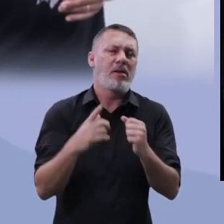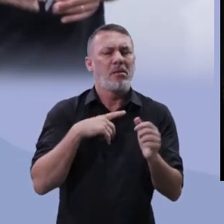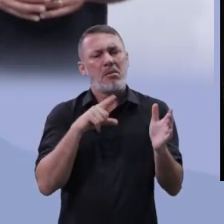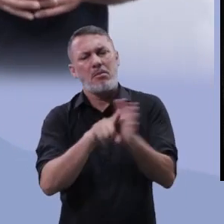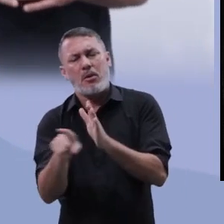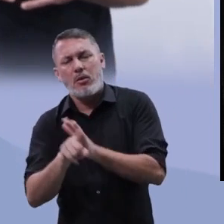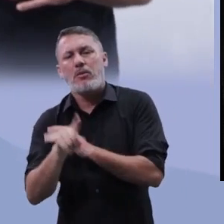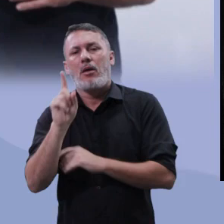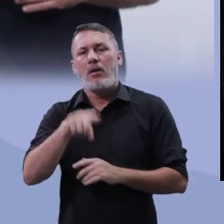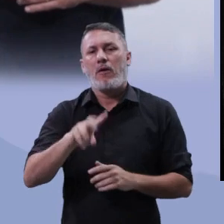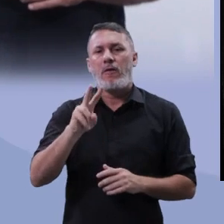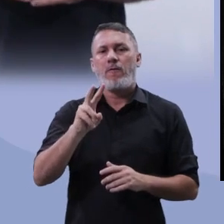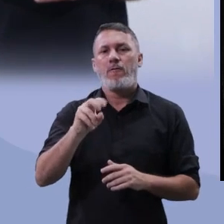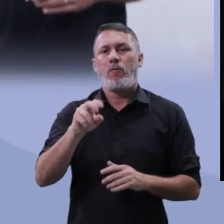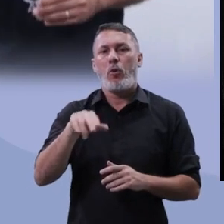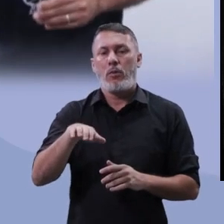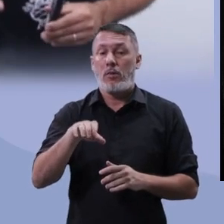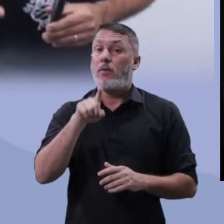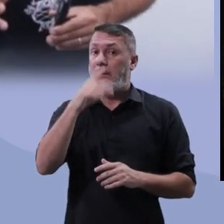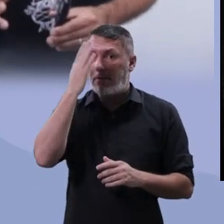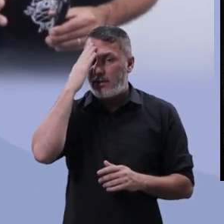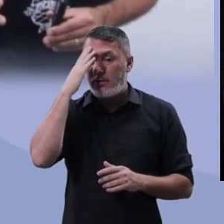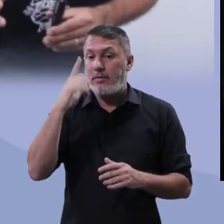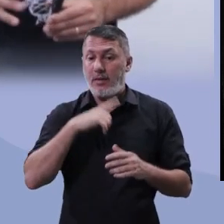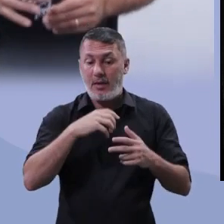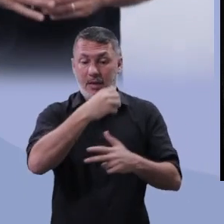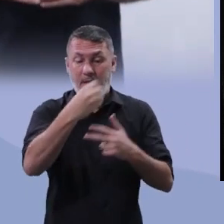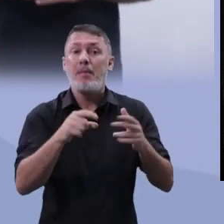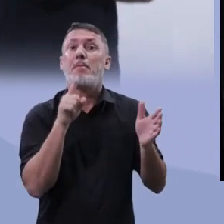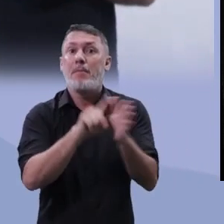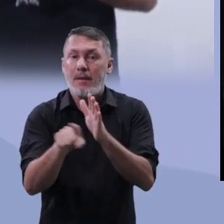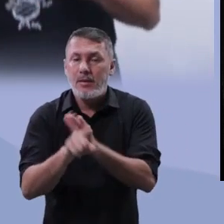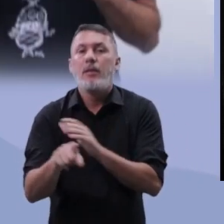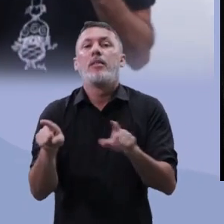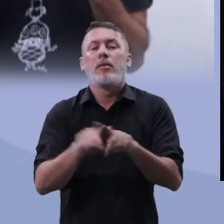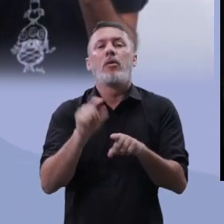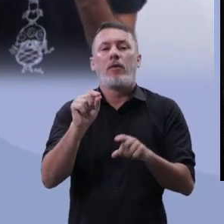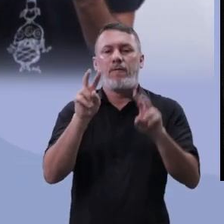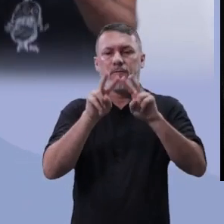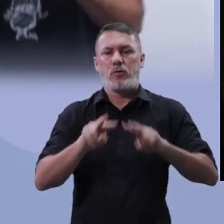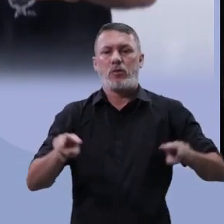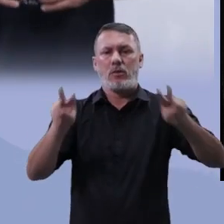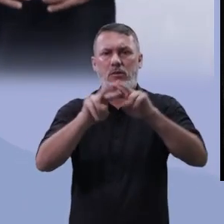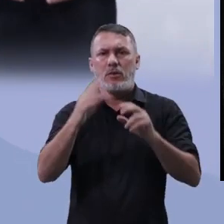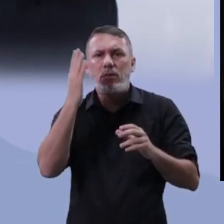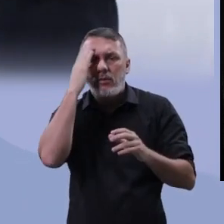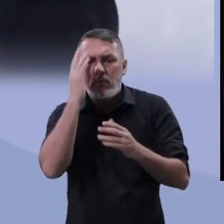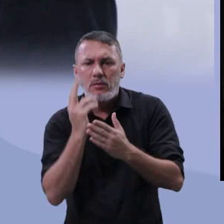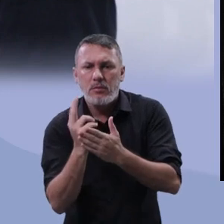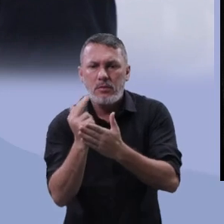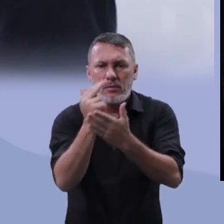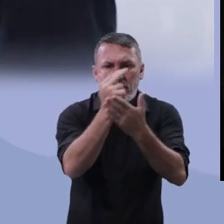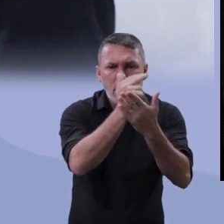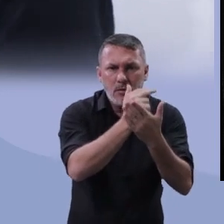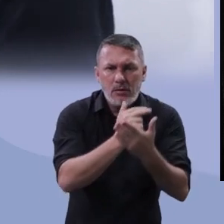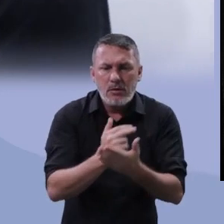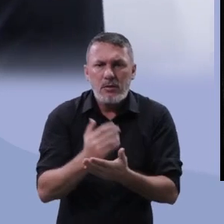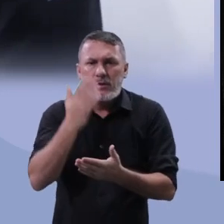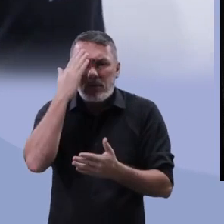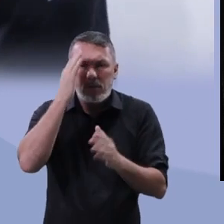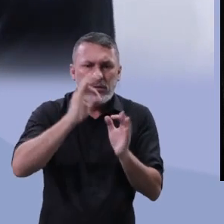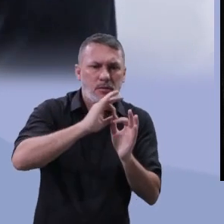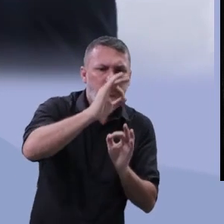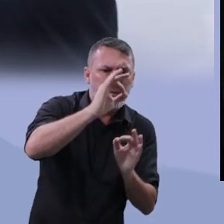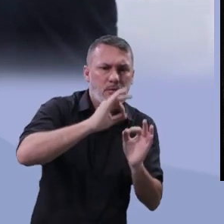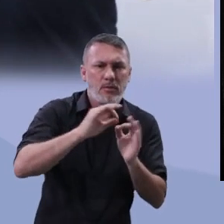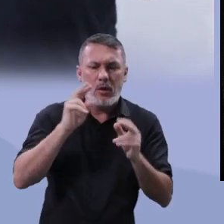Mas basicamente as questões de volume. O Enem gosta muito de colocar questões também de visualização geométrica. Você enxergar